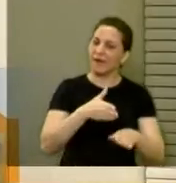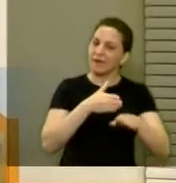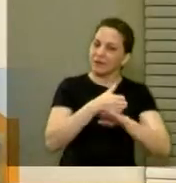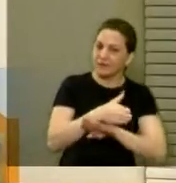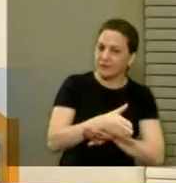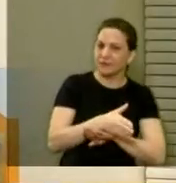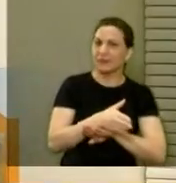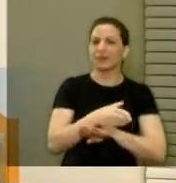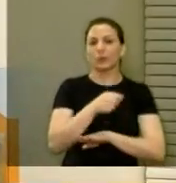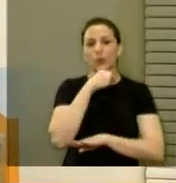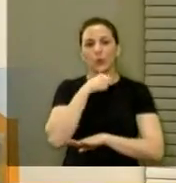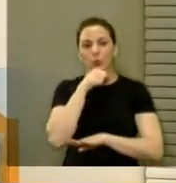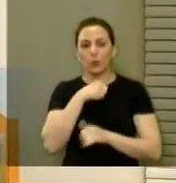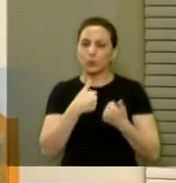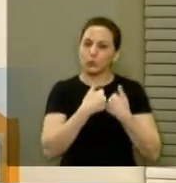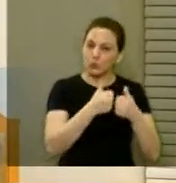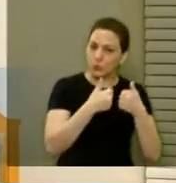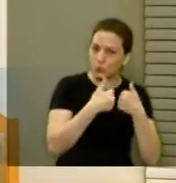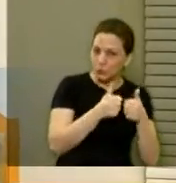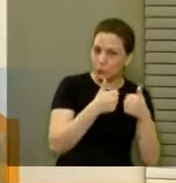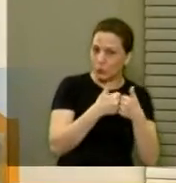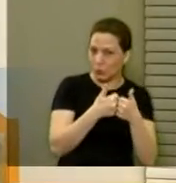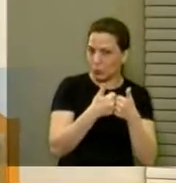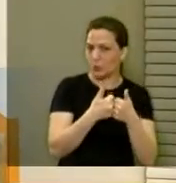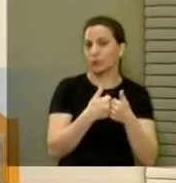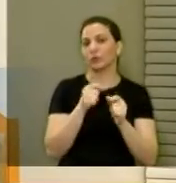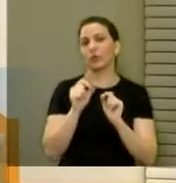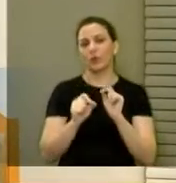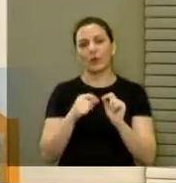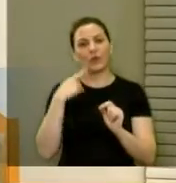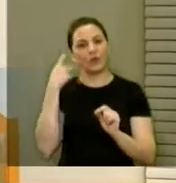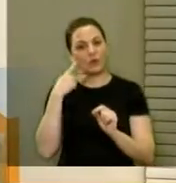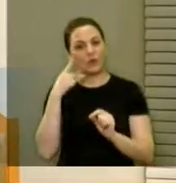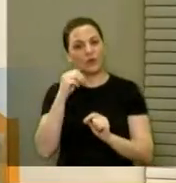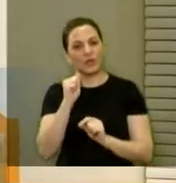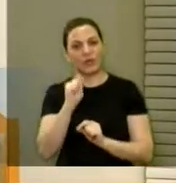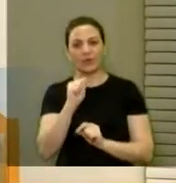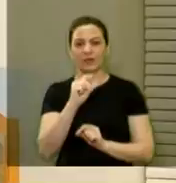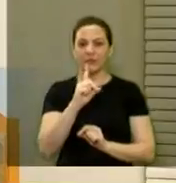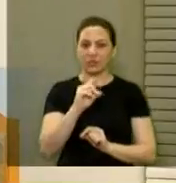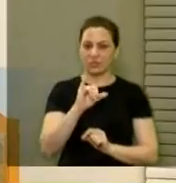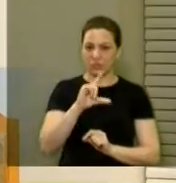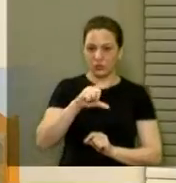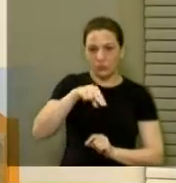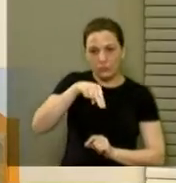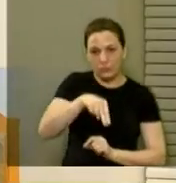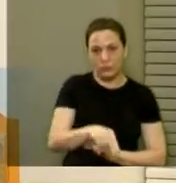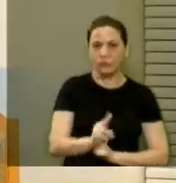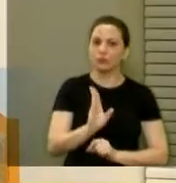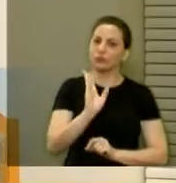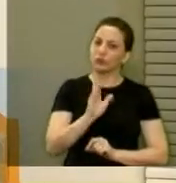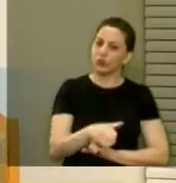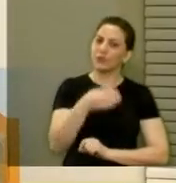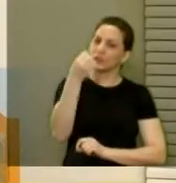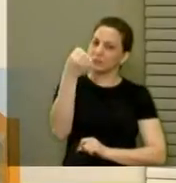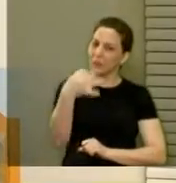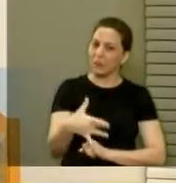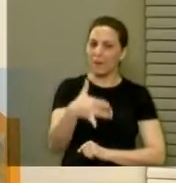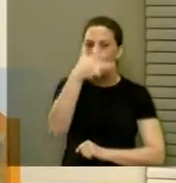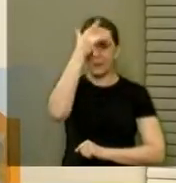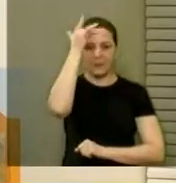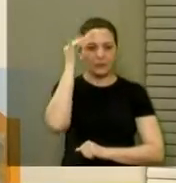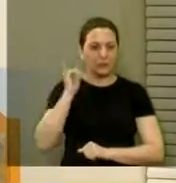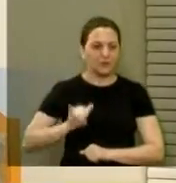porta dianteira do ônibus o vereador adilson vital já relatou bem existe alguns oportunistas que